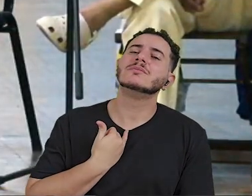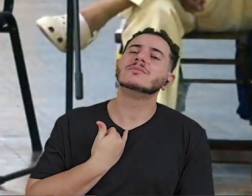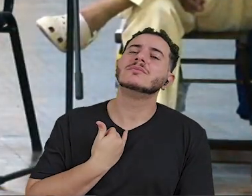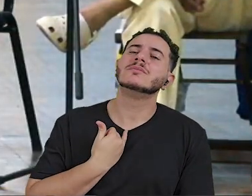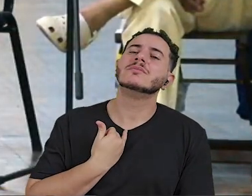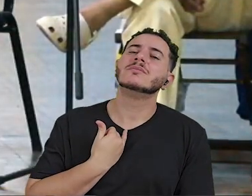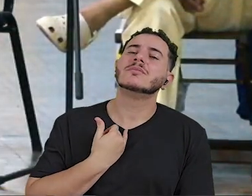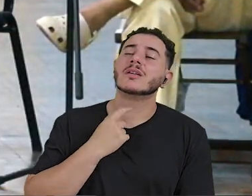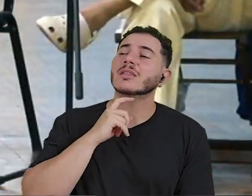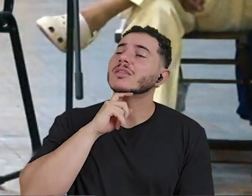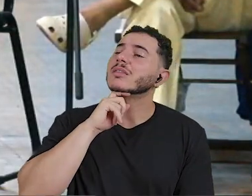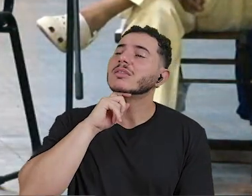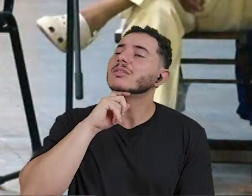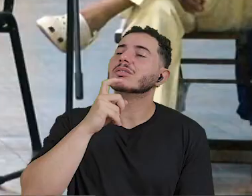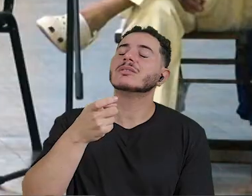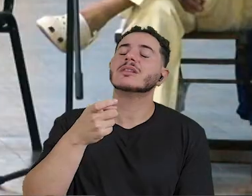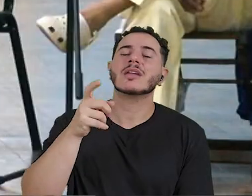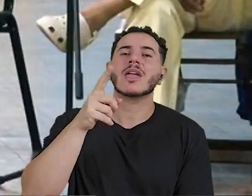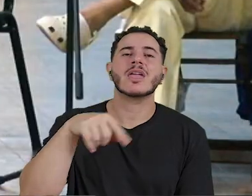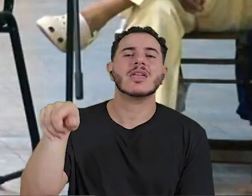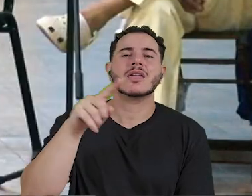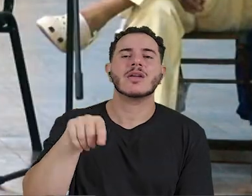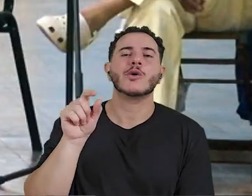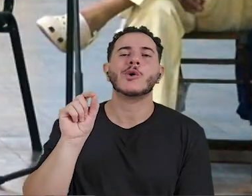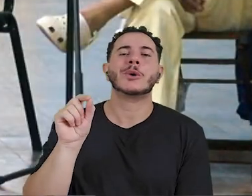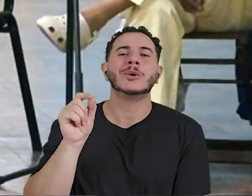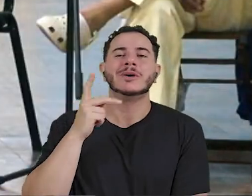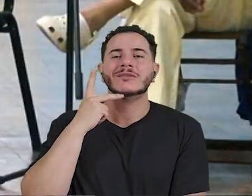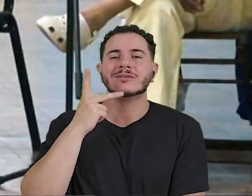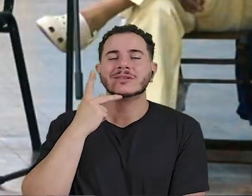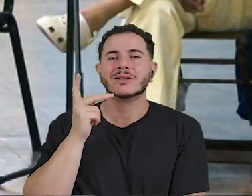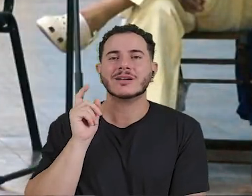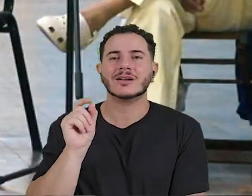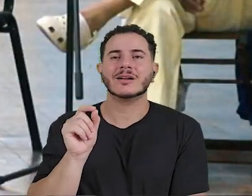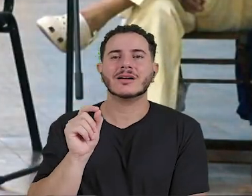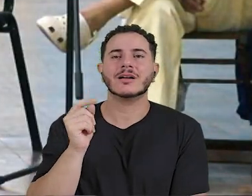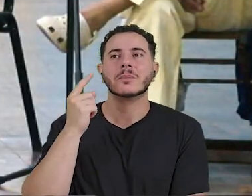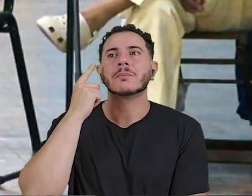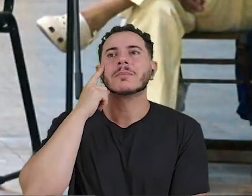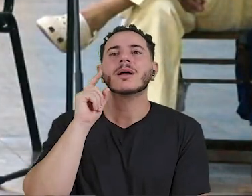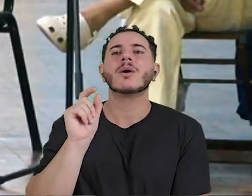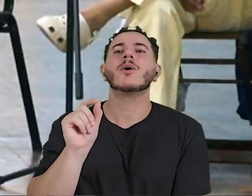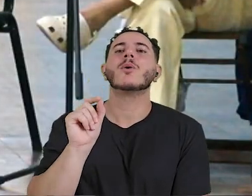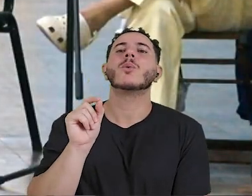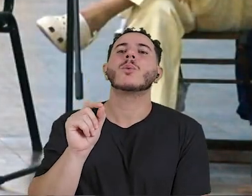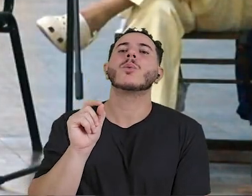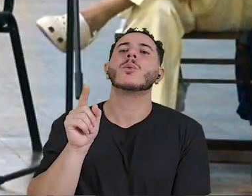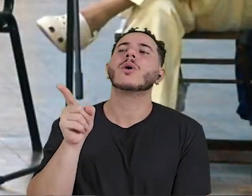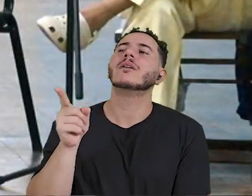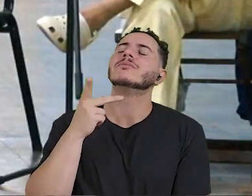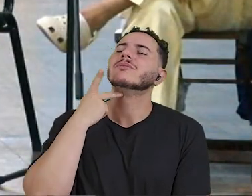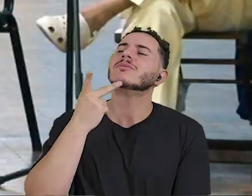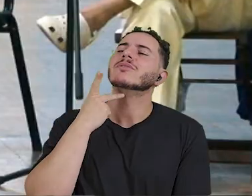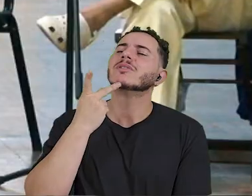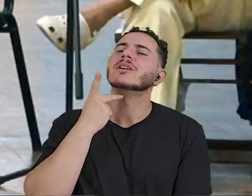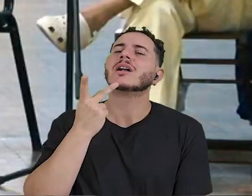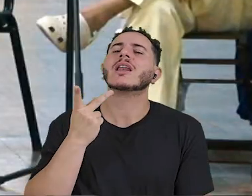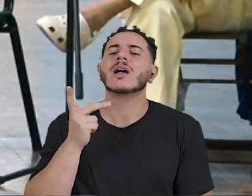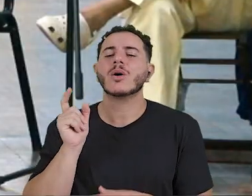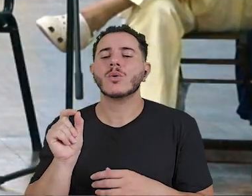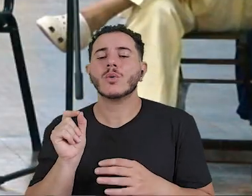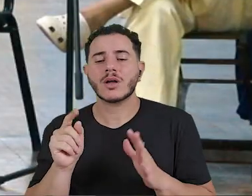E ninguém teve esse privilégio de ouvir isso. E você já era. Seu Marcelo